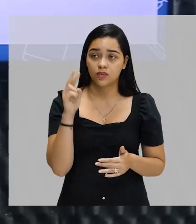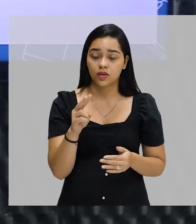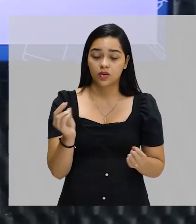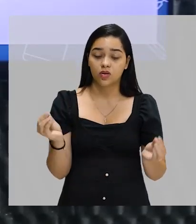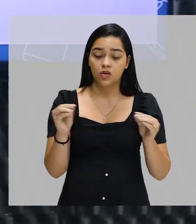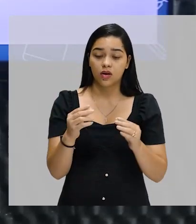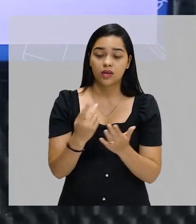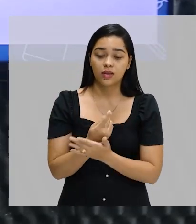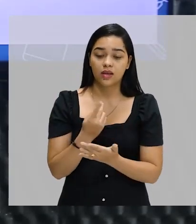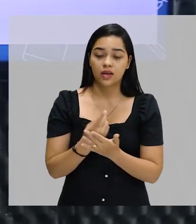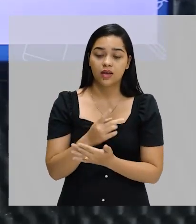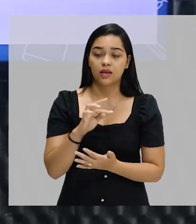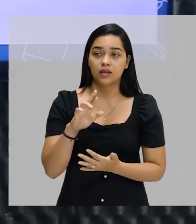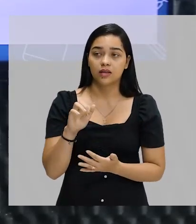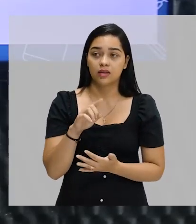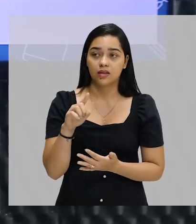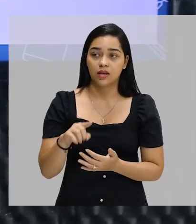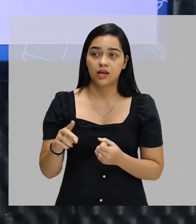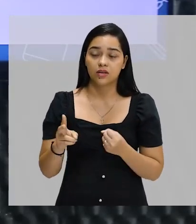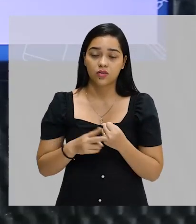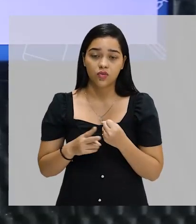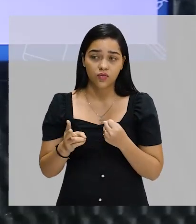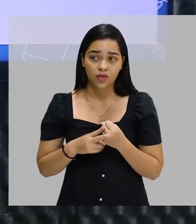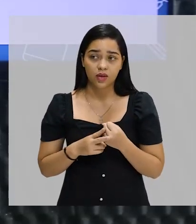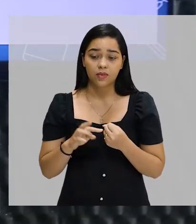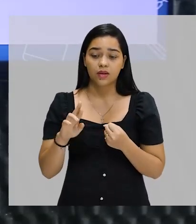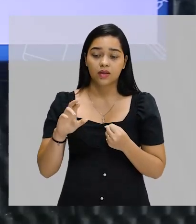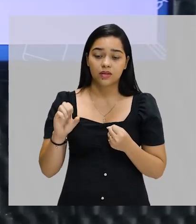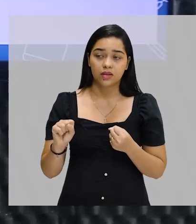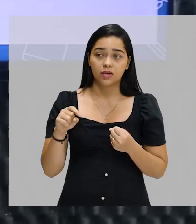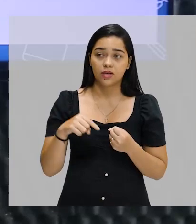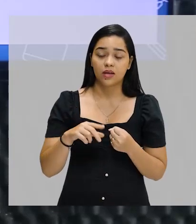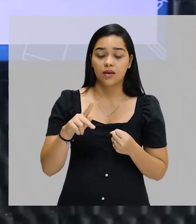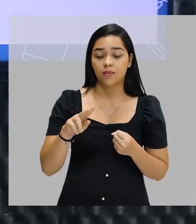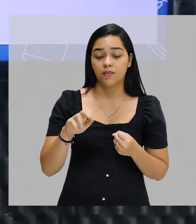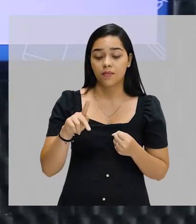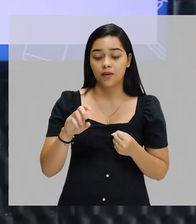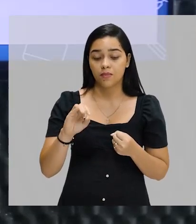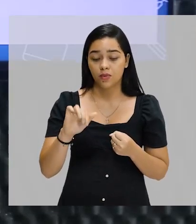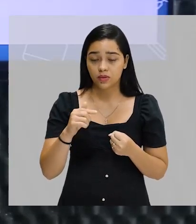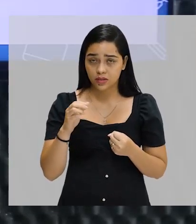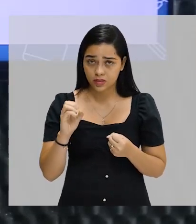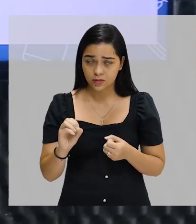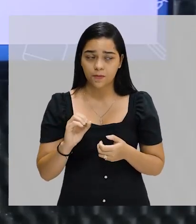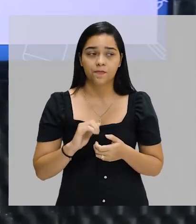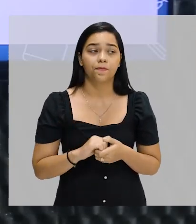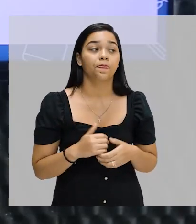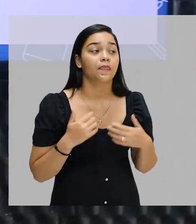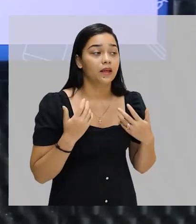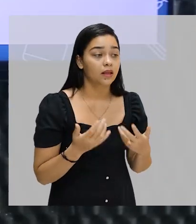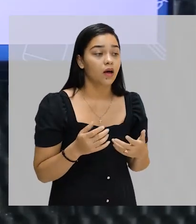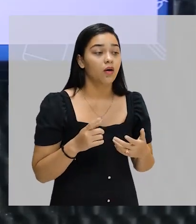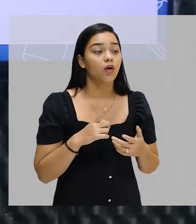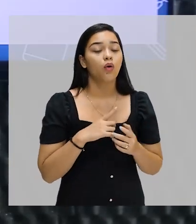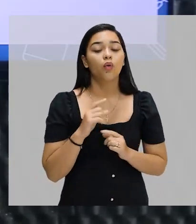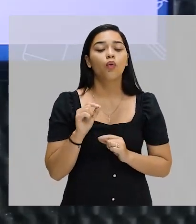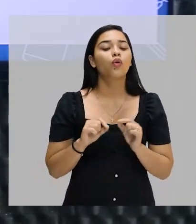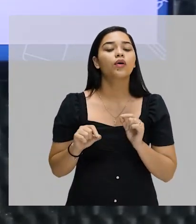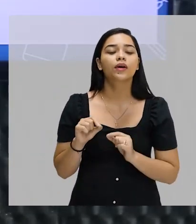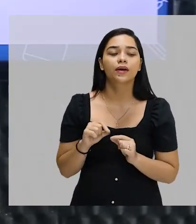ó, tá errado. Trás com Z é verbo, trás com S é preposição. E a preposição, o que